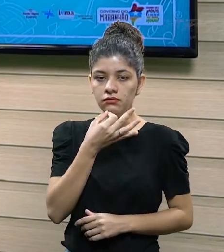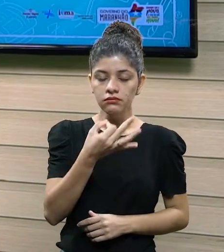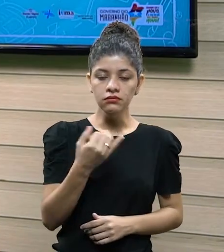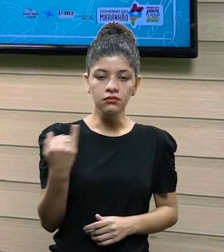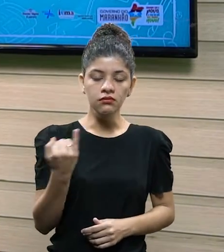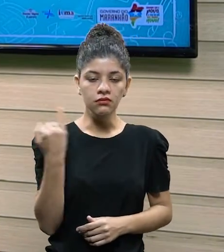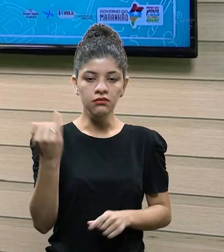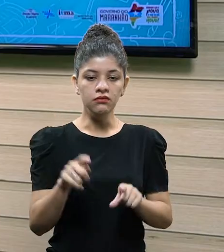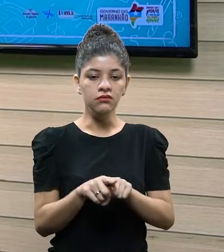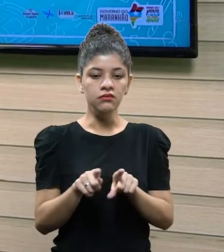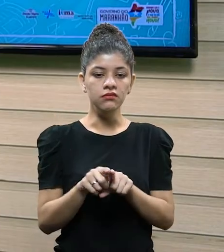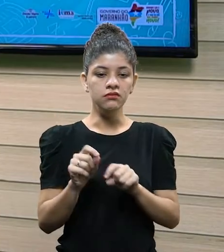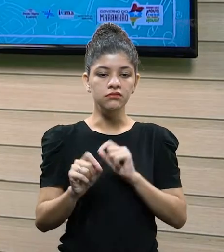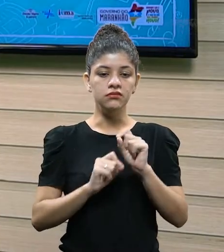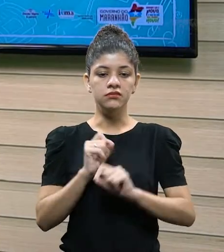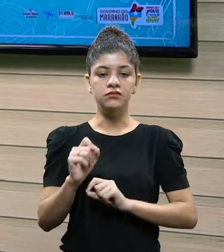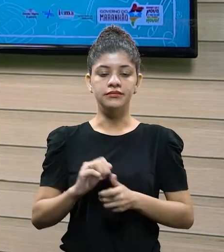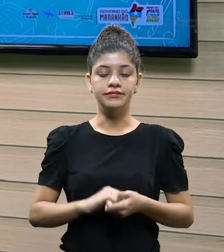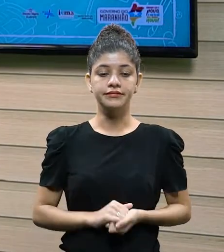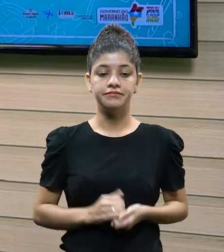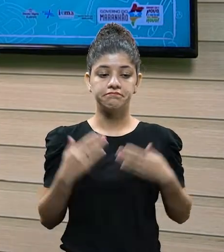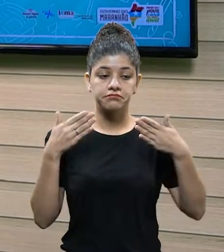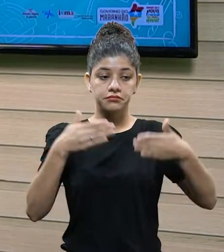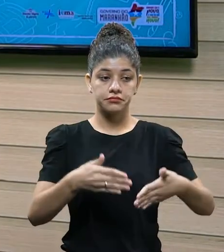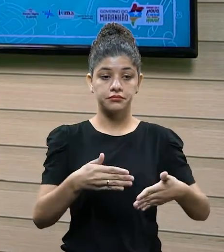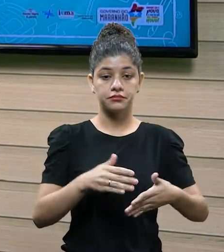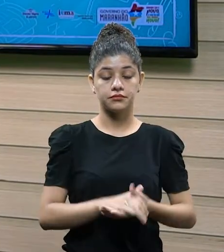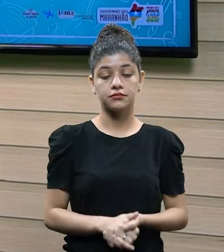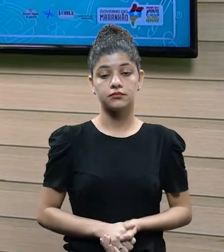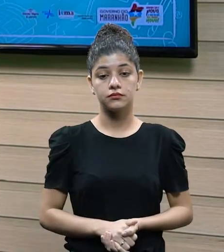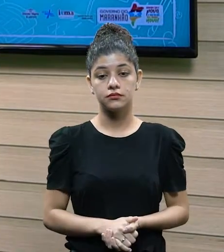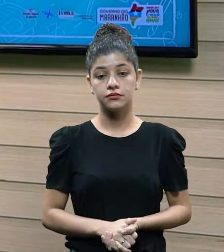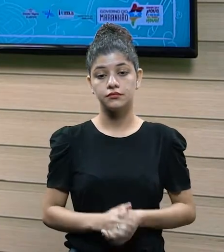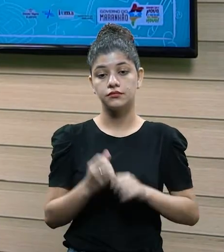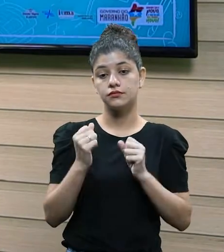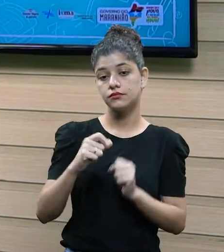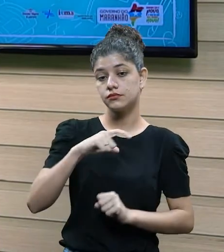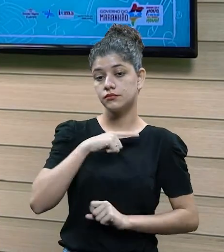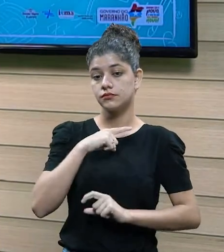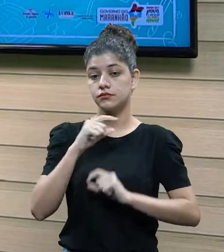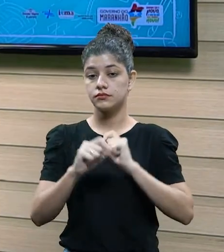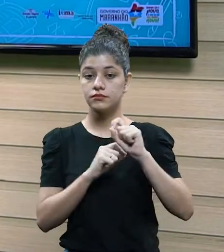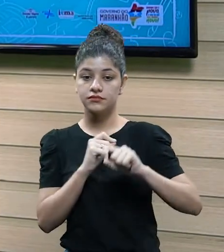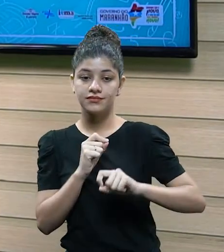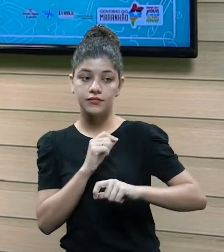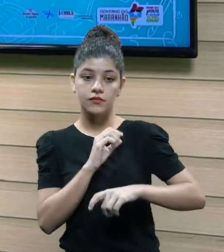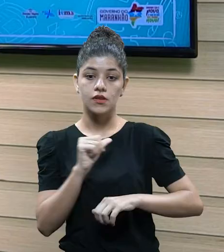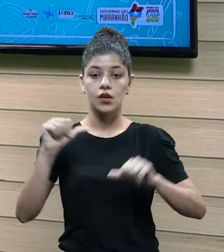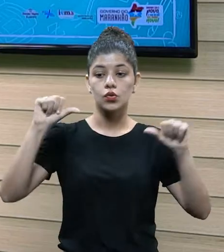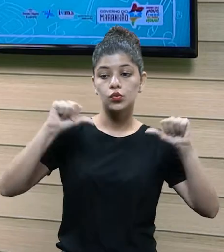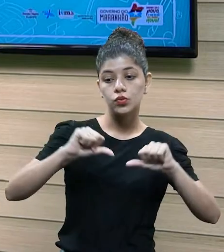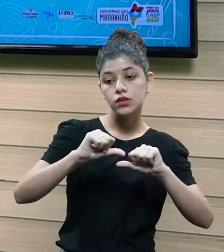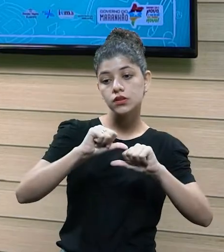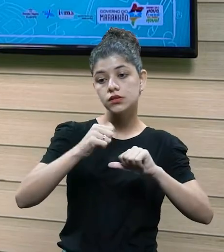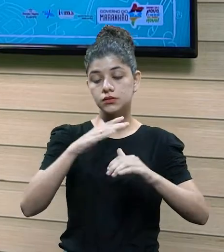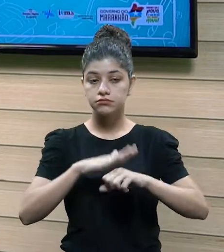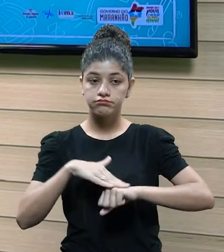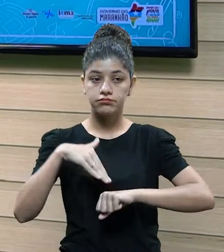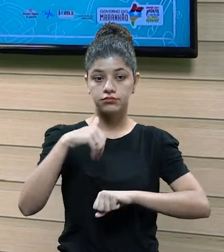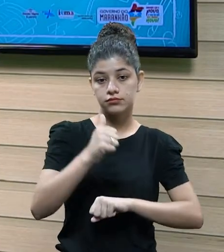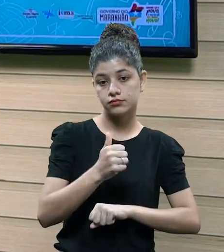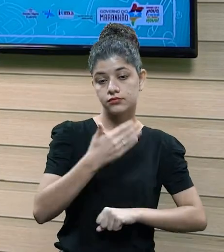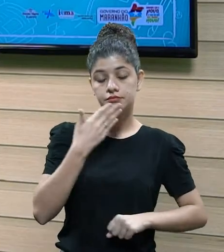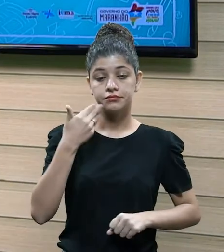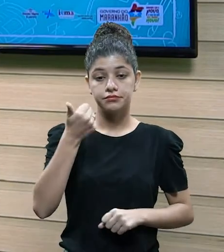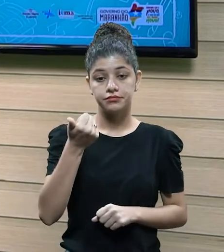dica importante, eu já falei isso em vídeos anteriores, mas eu vou sempre enfatizar. O feedback, muitas das vezes, ele pode ter um caráter um pouco negativo, no sentido de